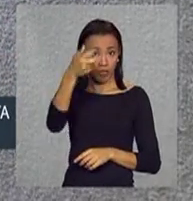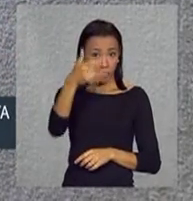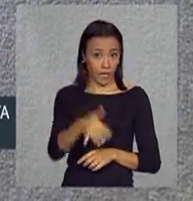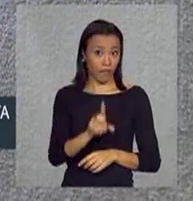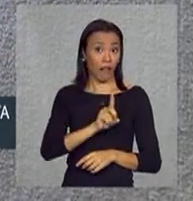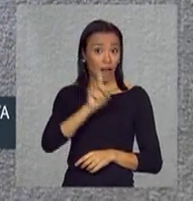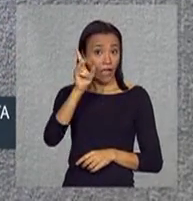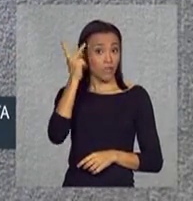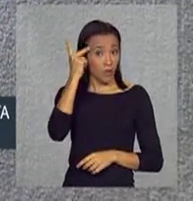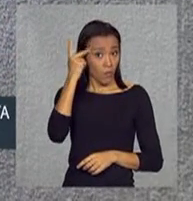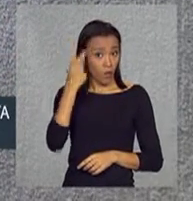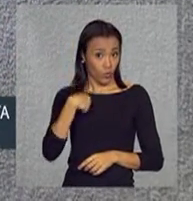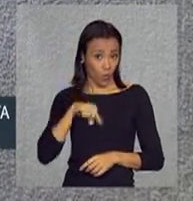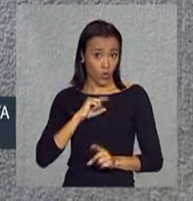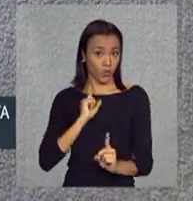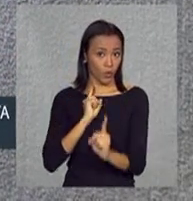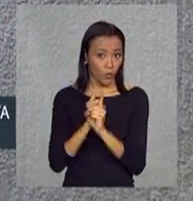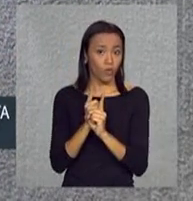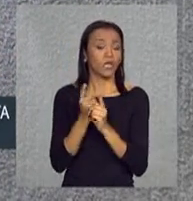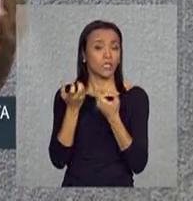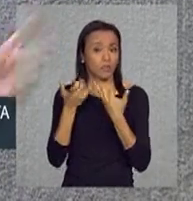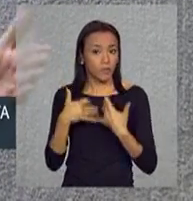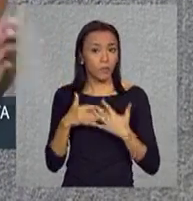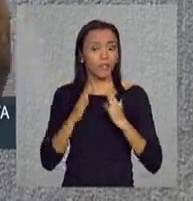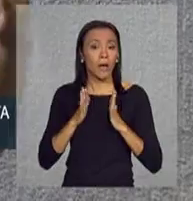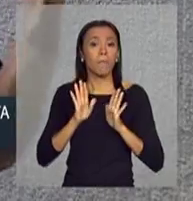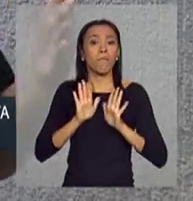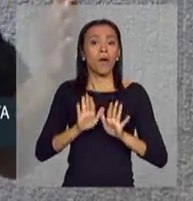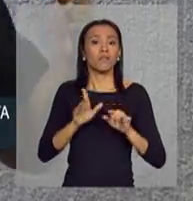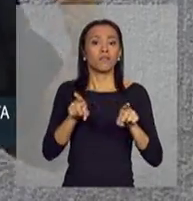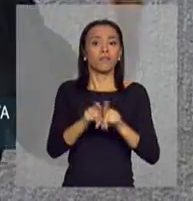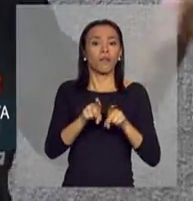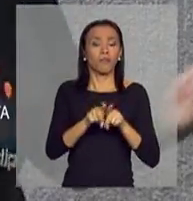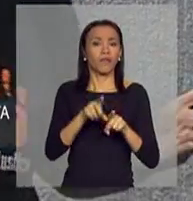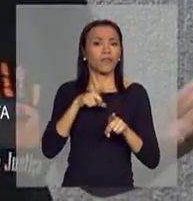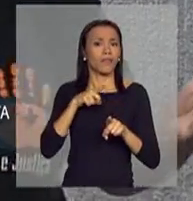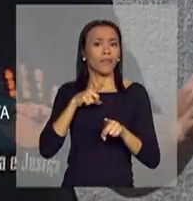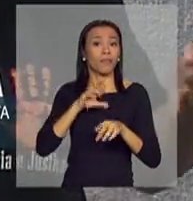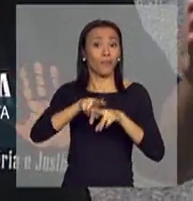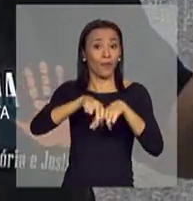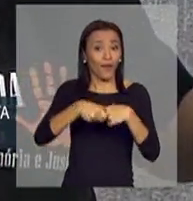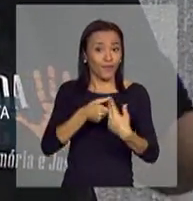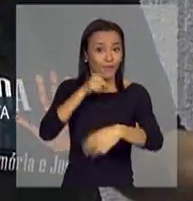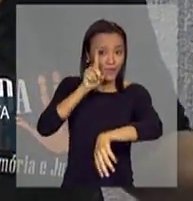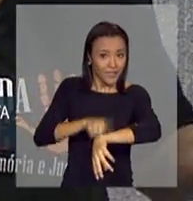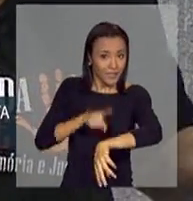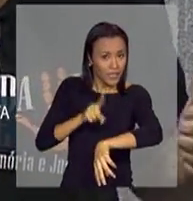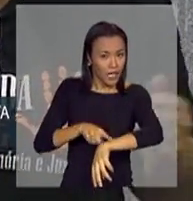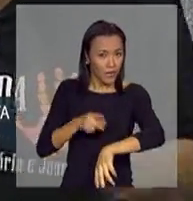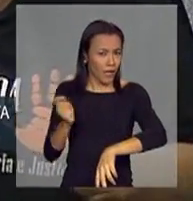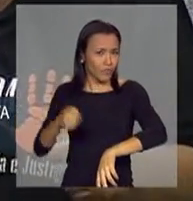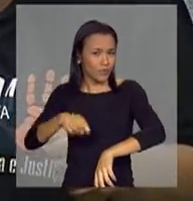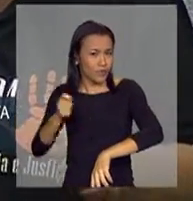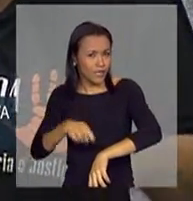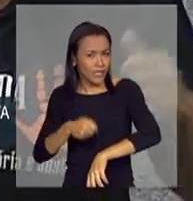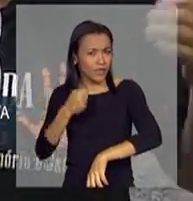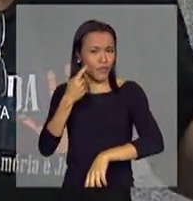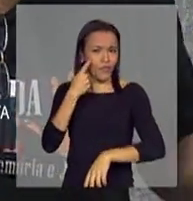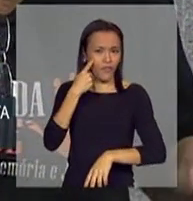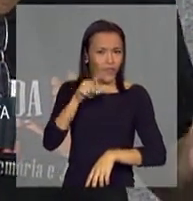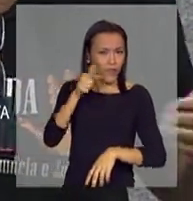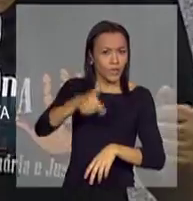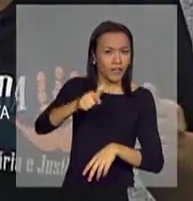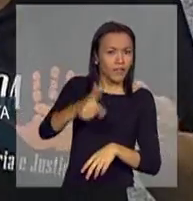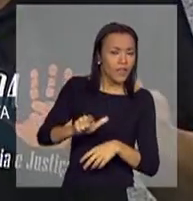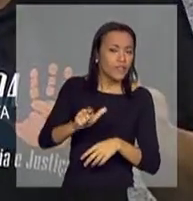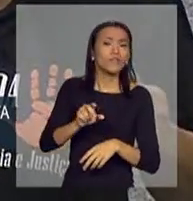Paulo no nosso encontro, mas também existe a questão de tempo, vai ser possível fazer essa revisão,